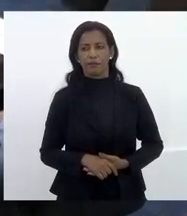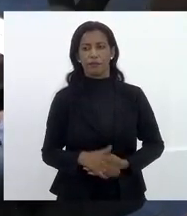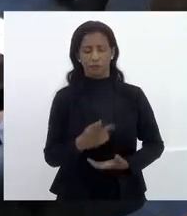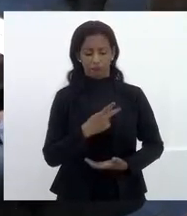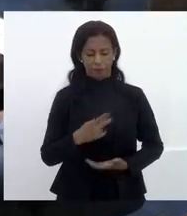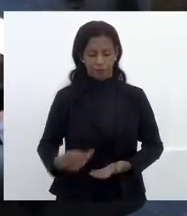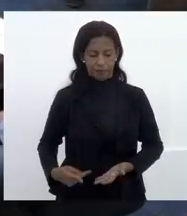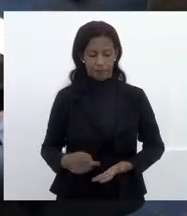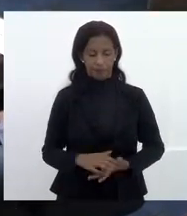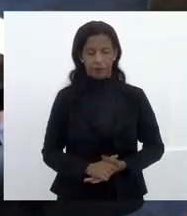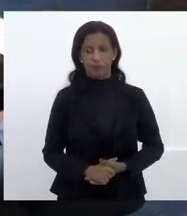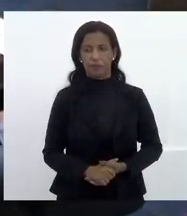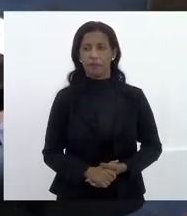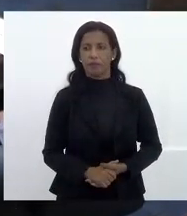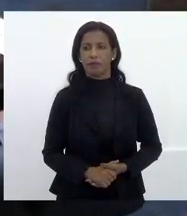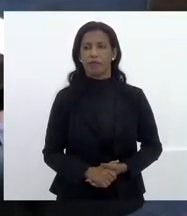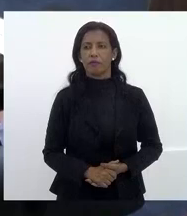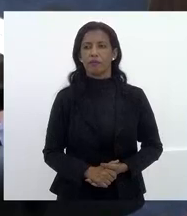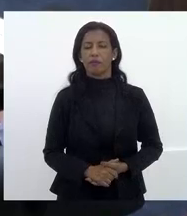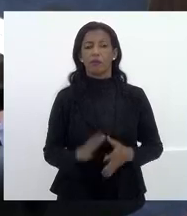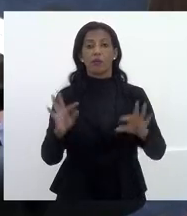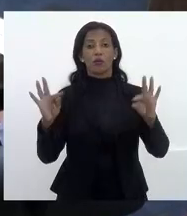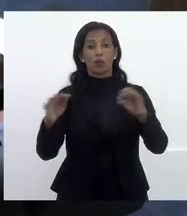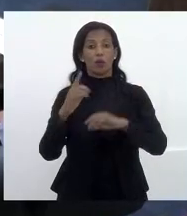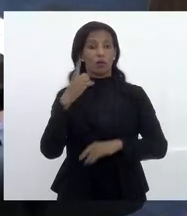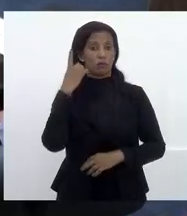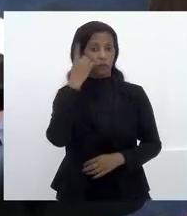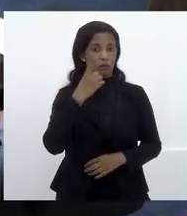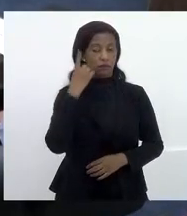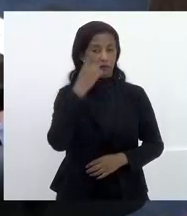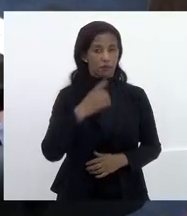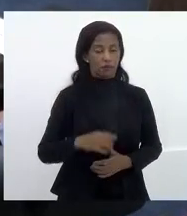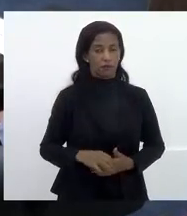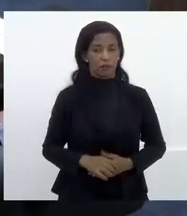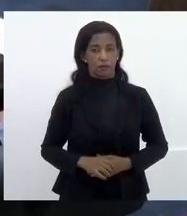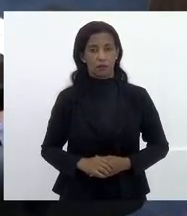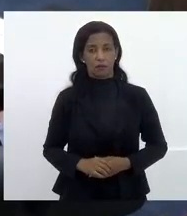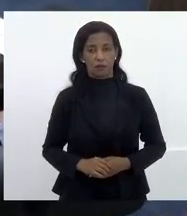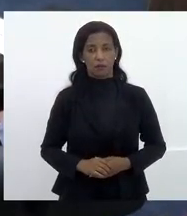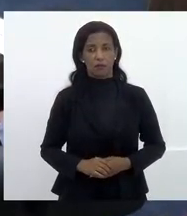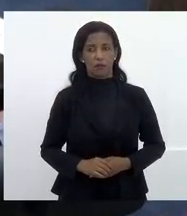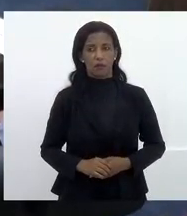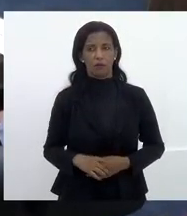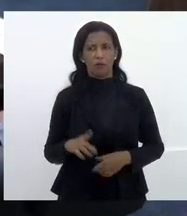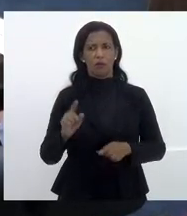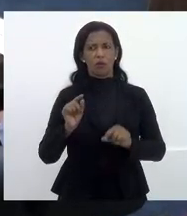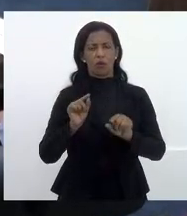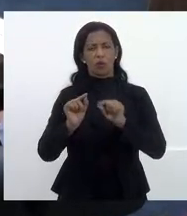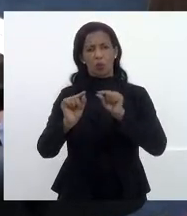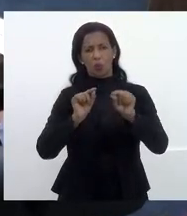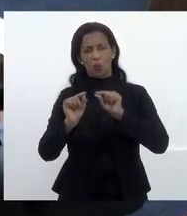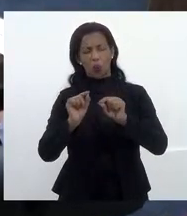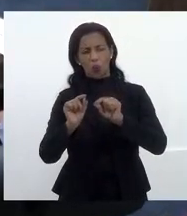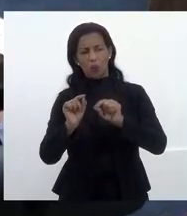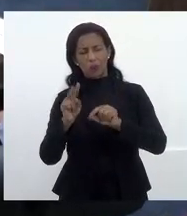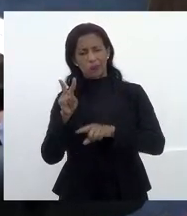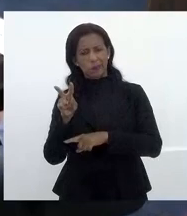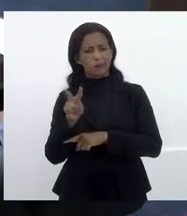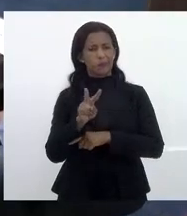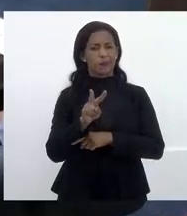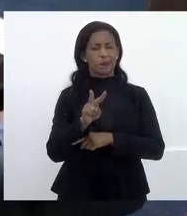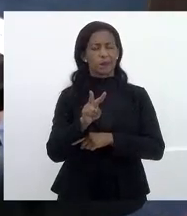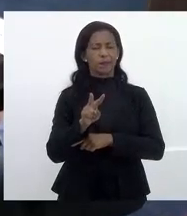presidente senhoras deputadas e senhores deputados é o que nós estamos observando